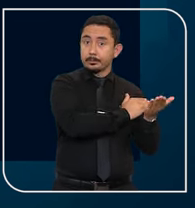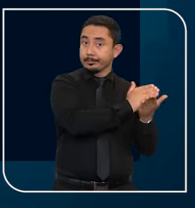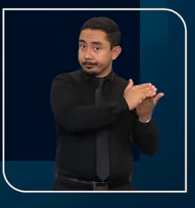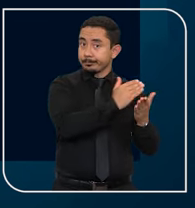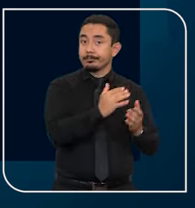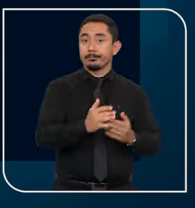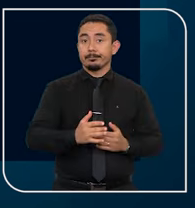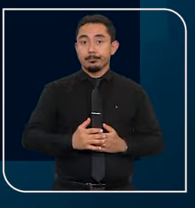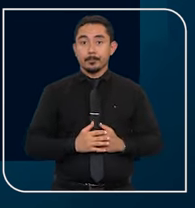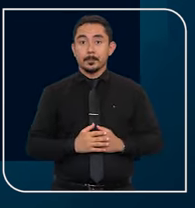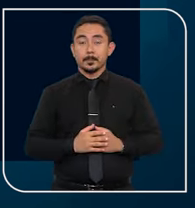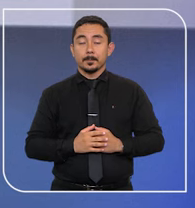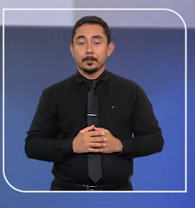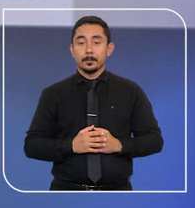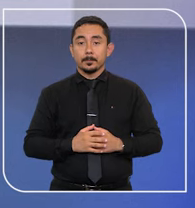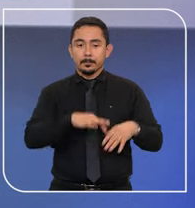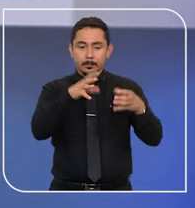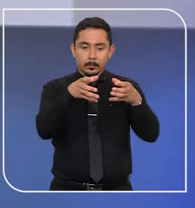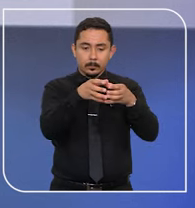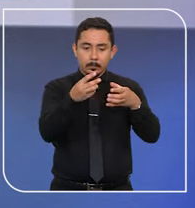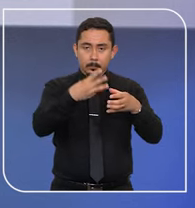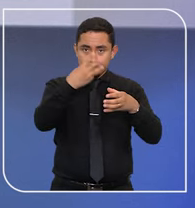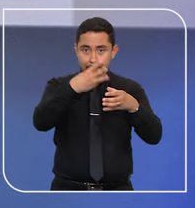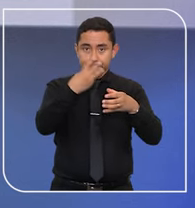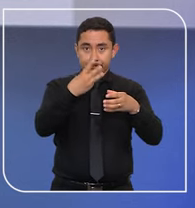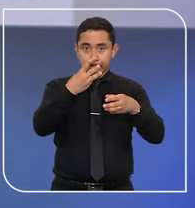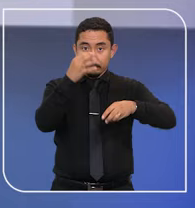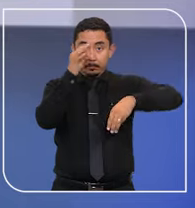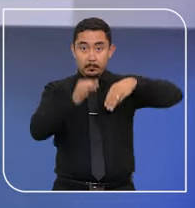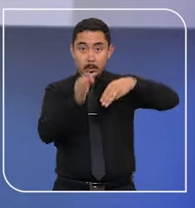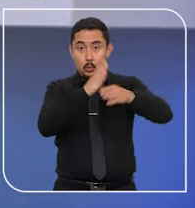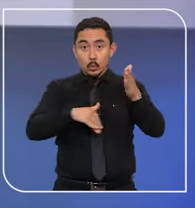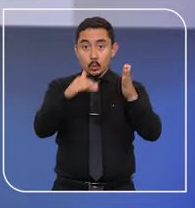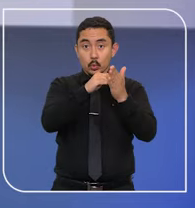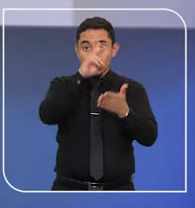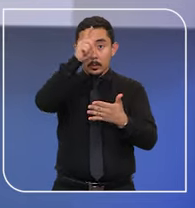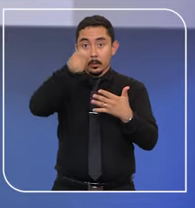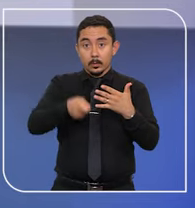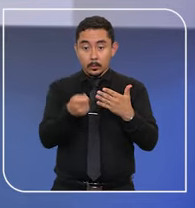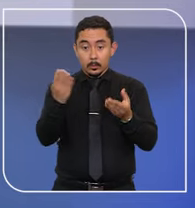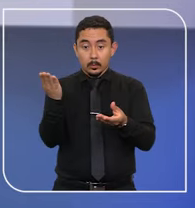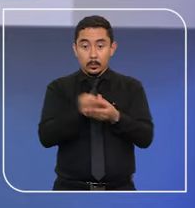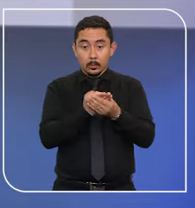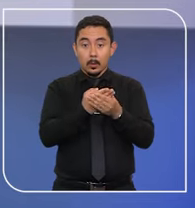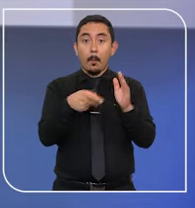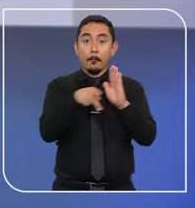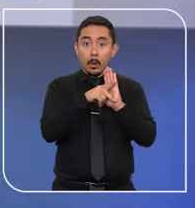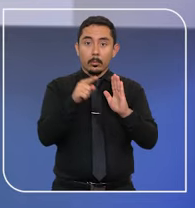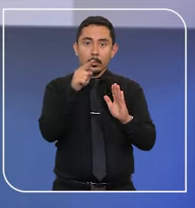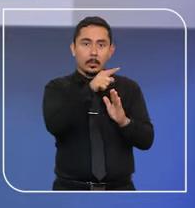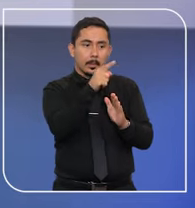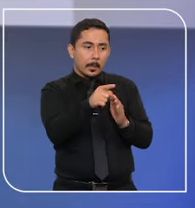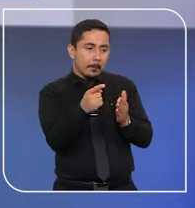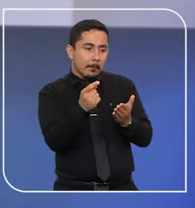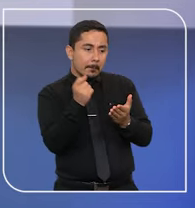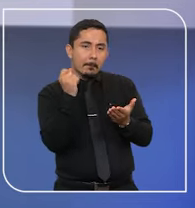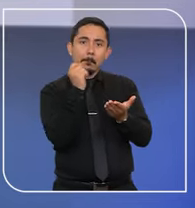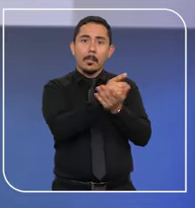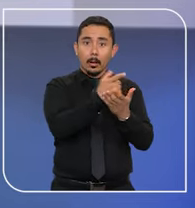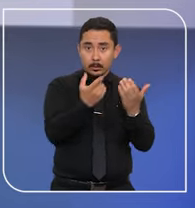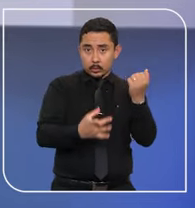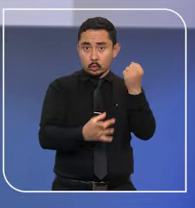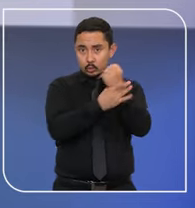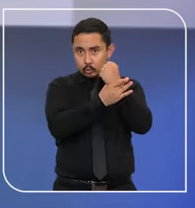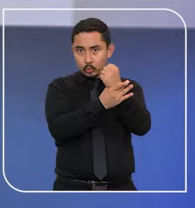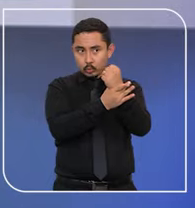tribunal de origem na terceira turma os ministros decidiram que em processos sobre indenização